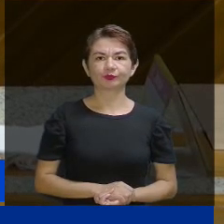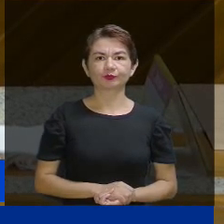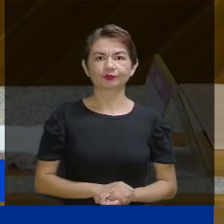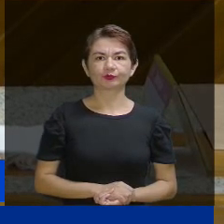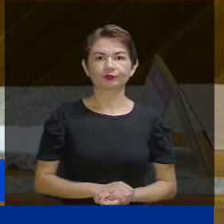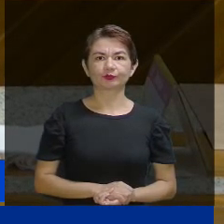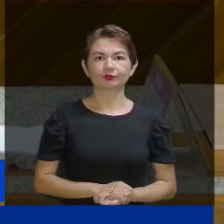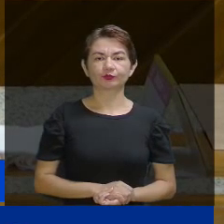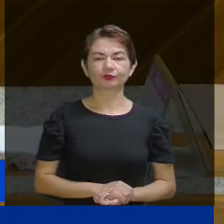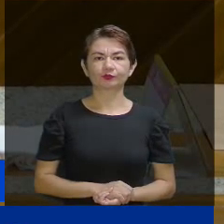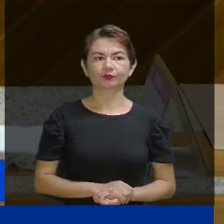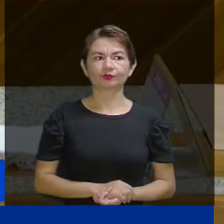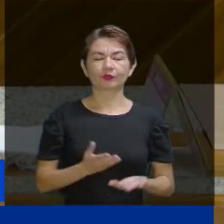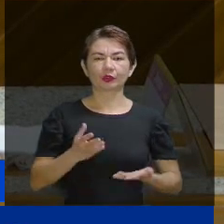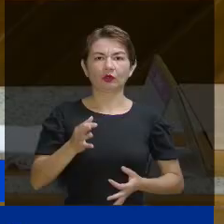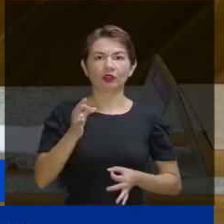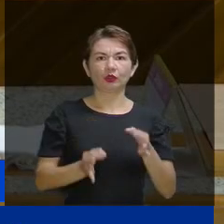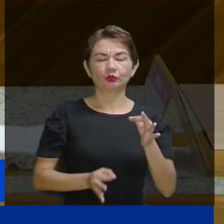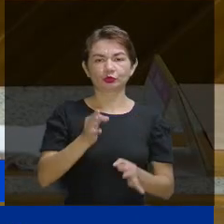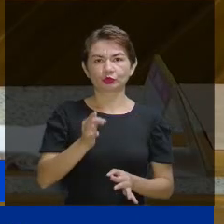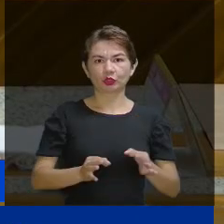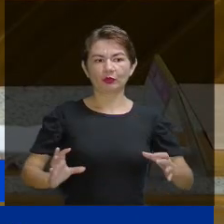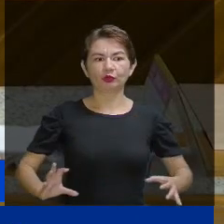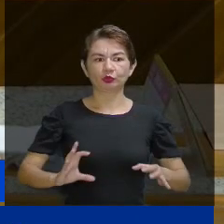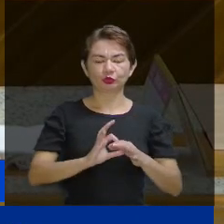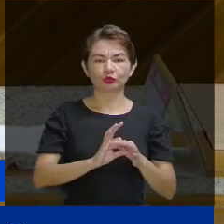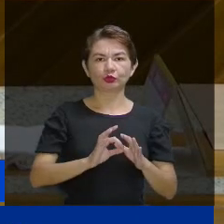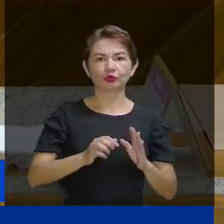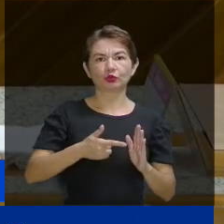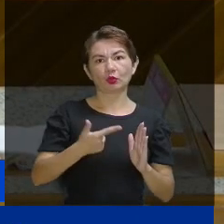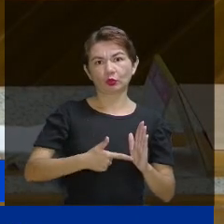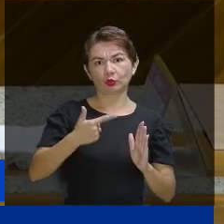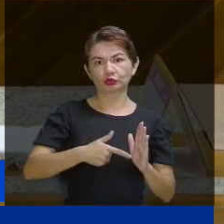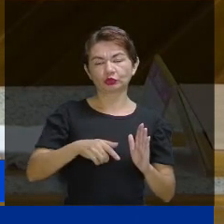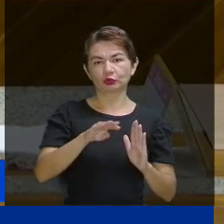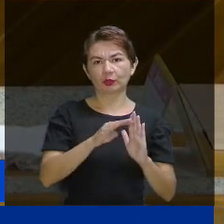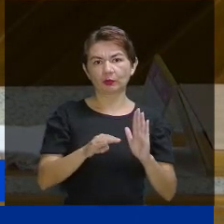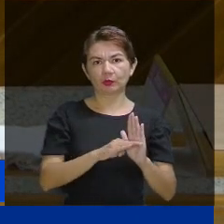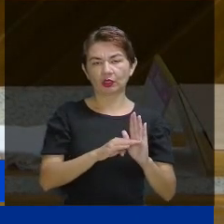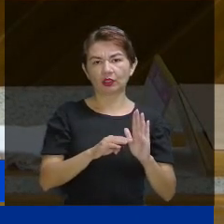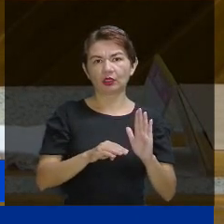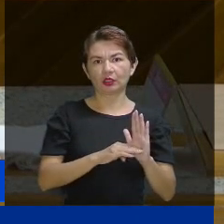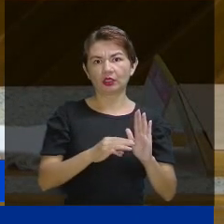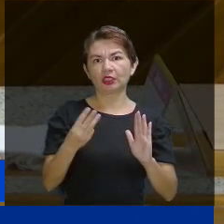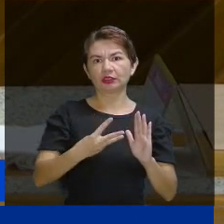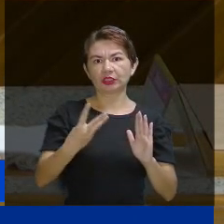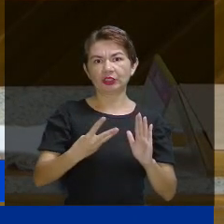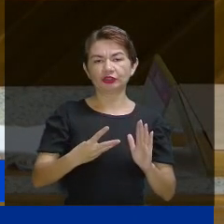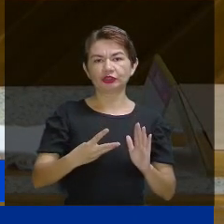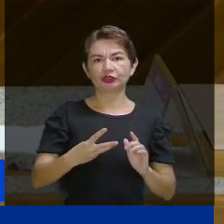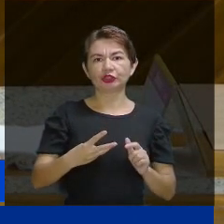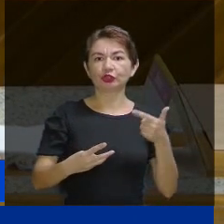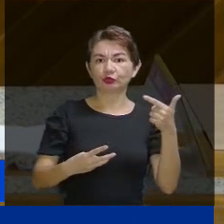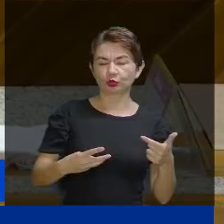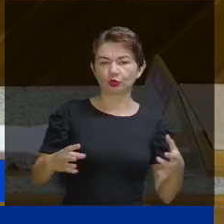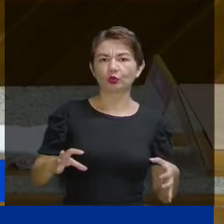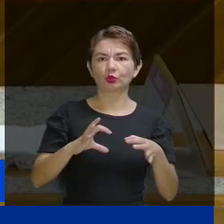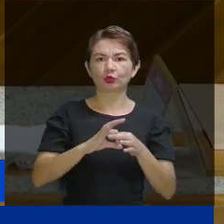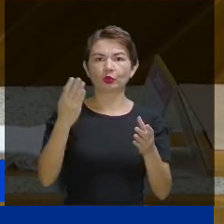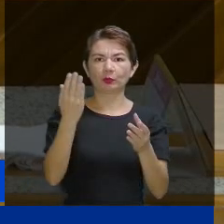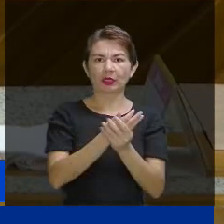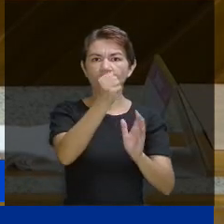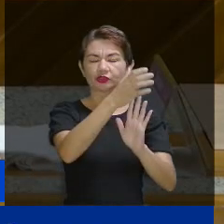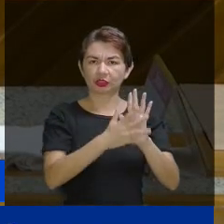Vamos ao julgamento conjunto, número 2 da pauta, número 6 também. Há embargos